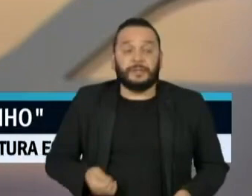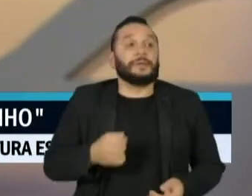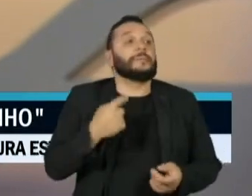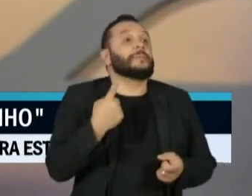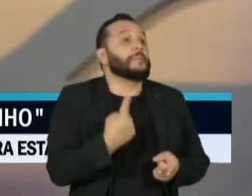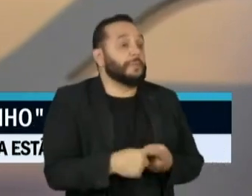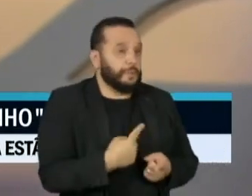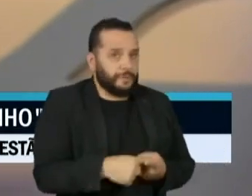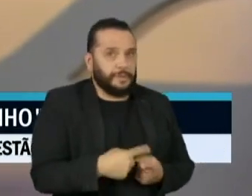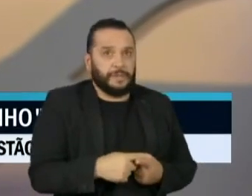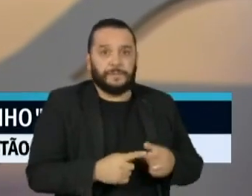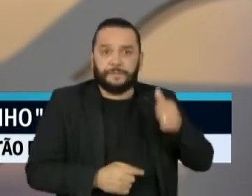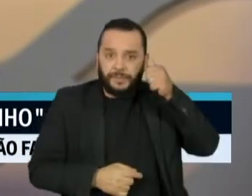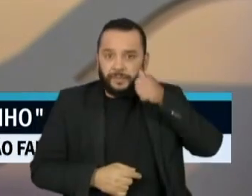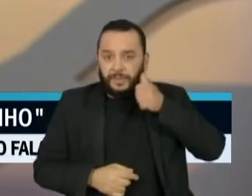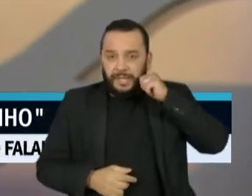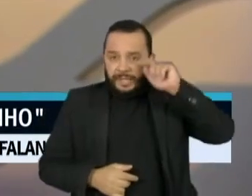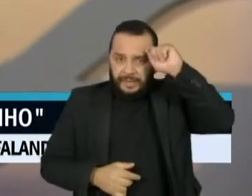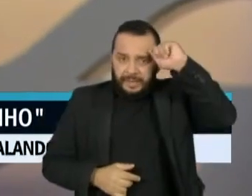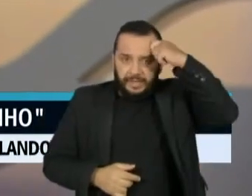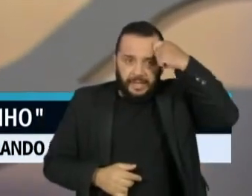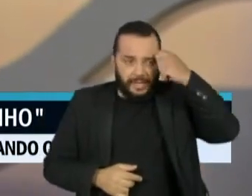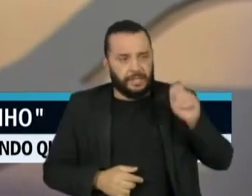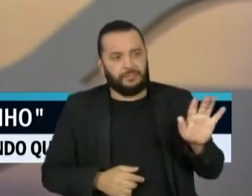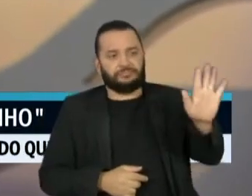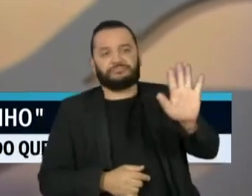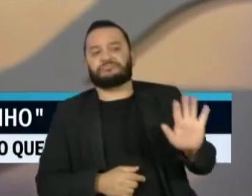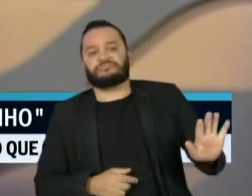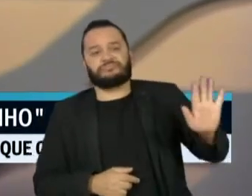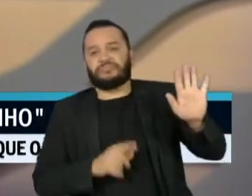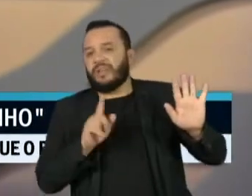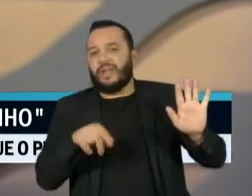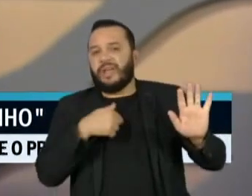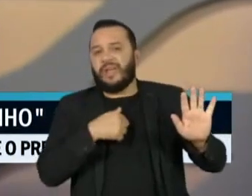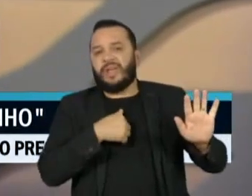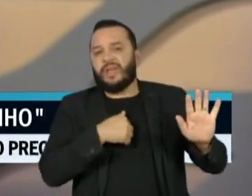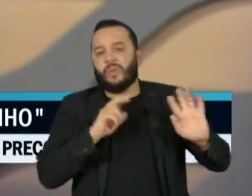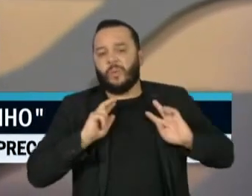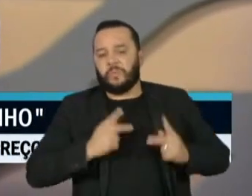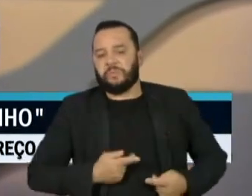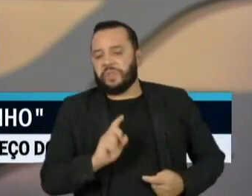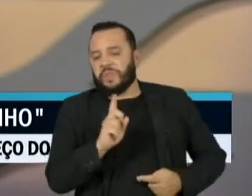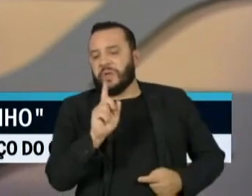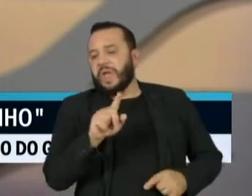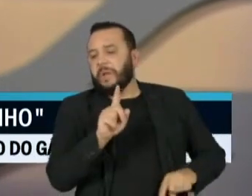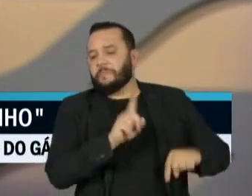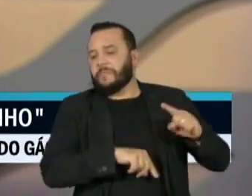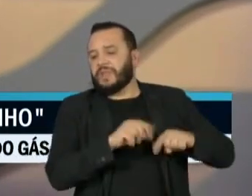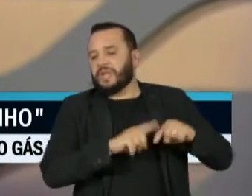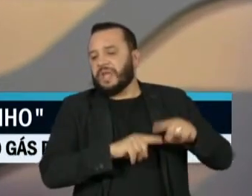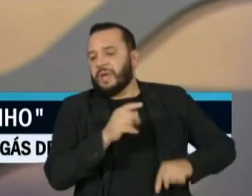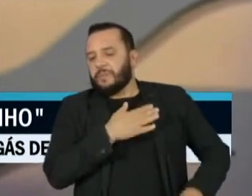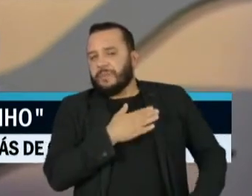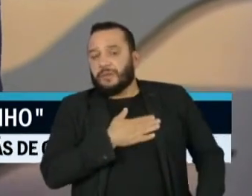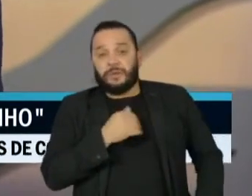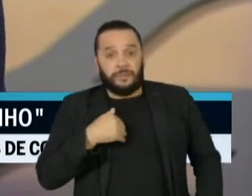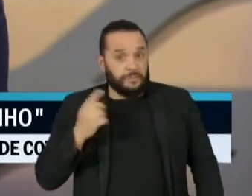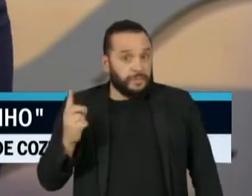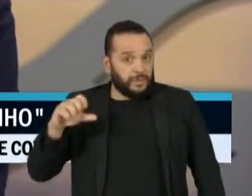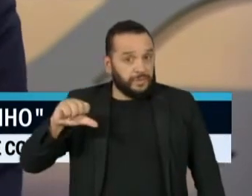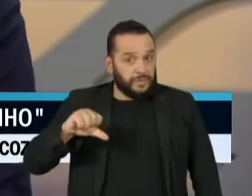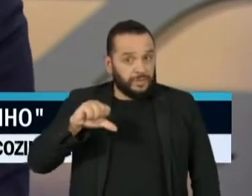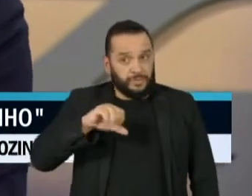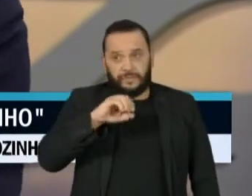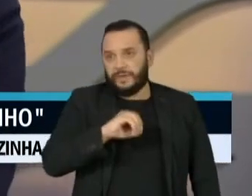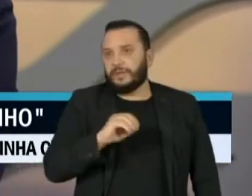mulheres desse país, as mulheres negras nesse país, né? Veja que na década de 90 a gente tinha num país como o nosso, em que as